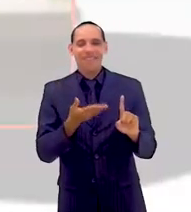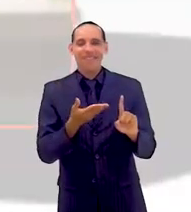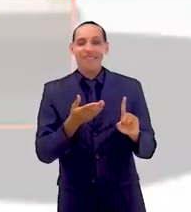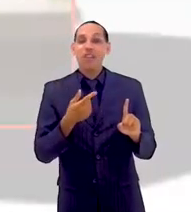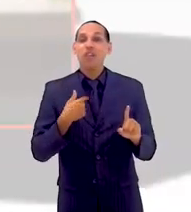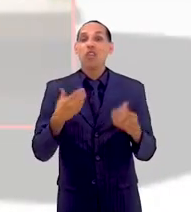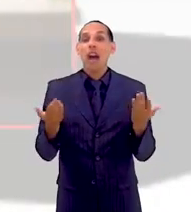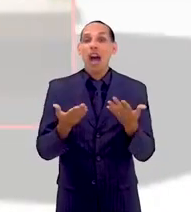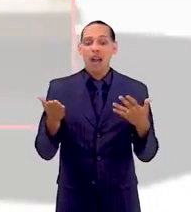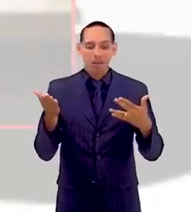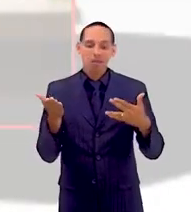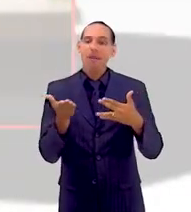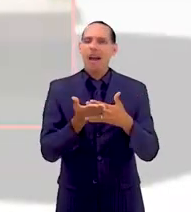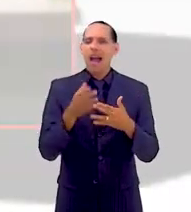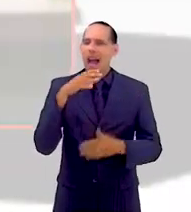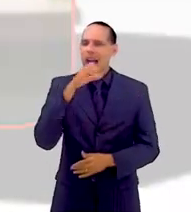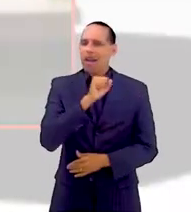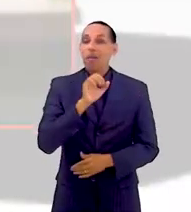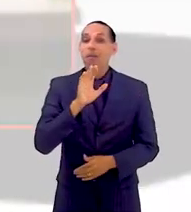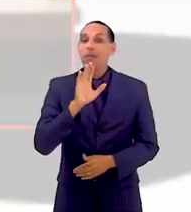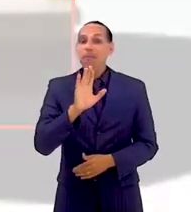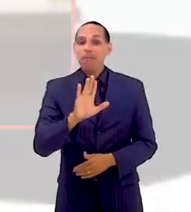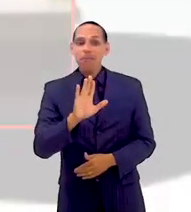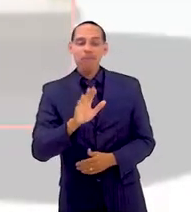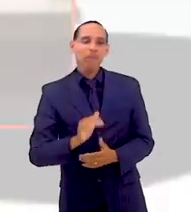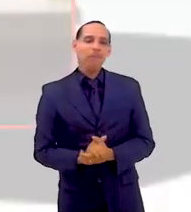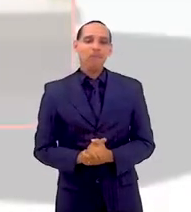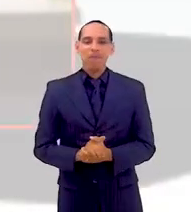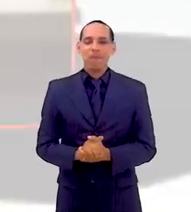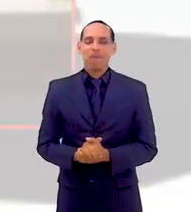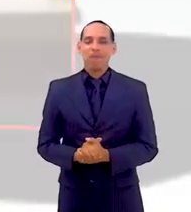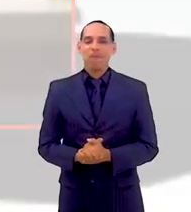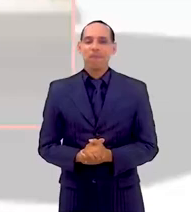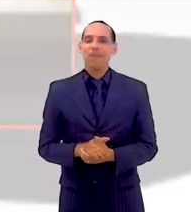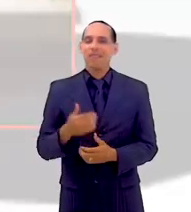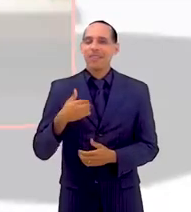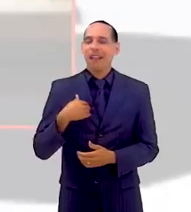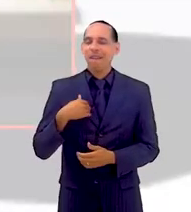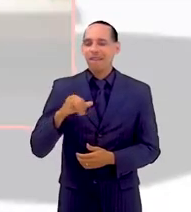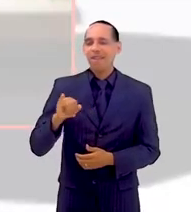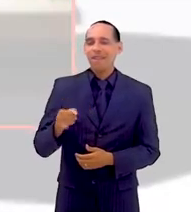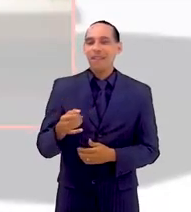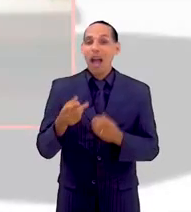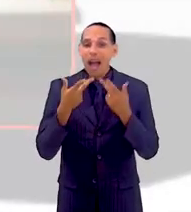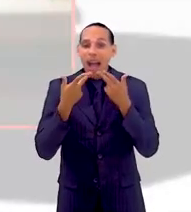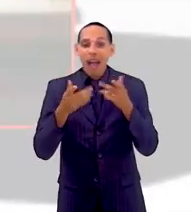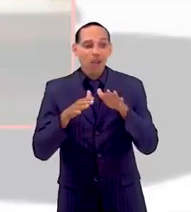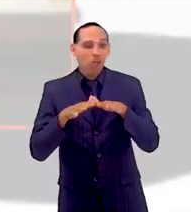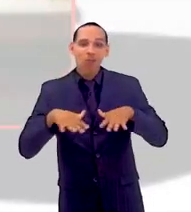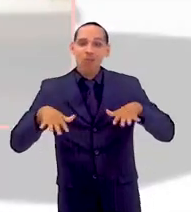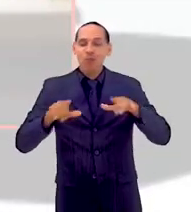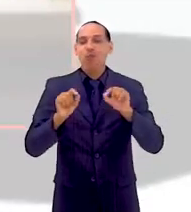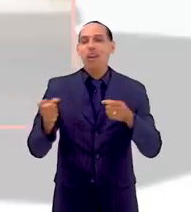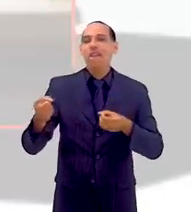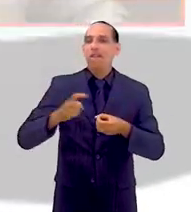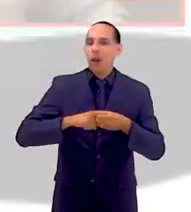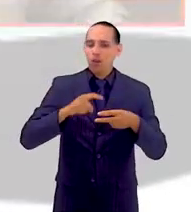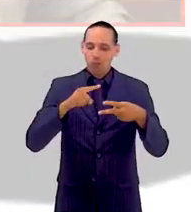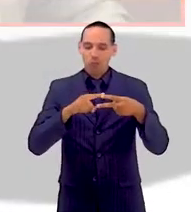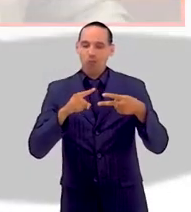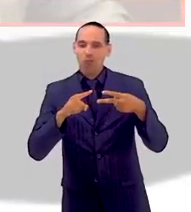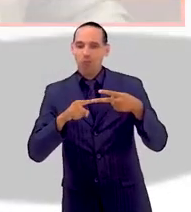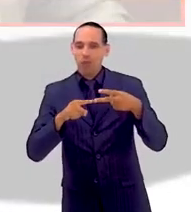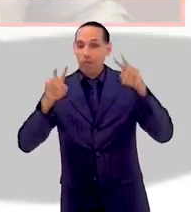vamos ter que ter um rápido intervalo, mas já vou deixar aqui essa água na boca turística para a volta, a gente tratar sobre